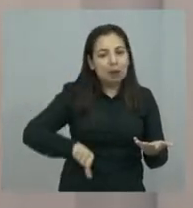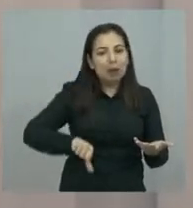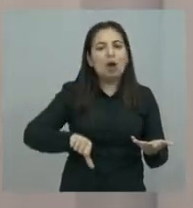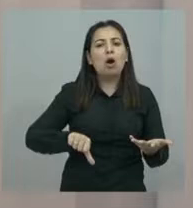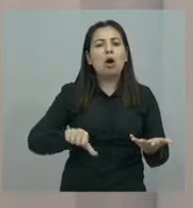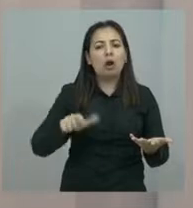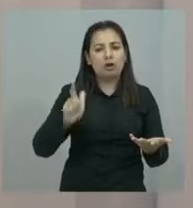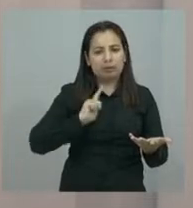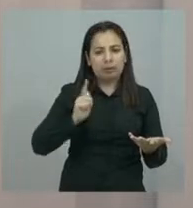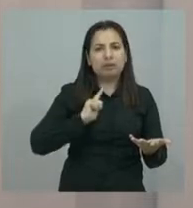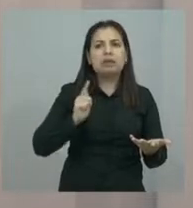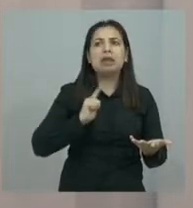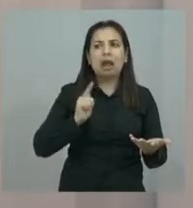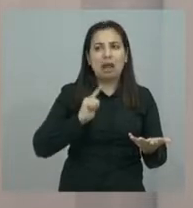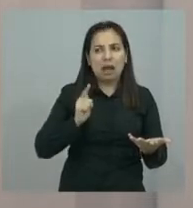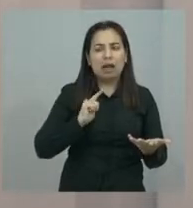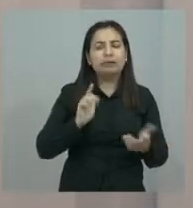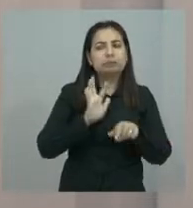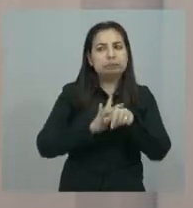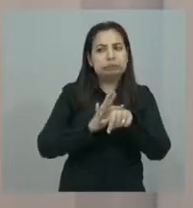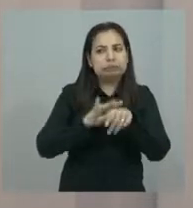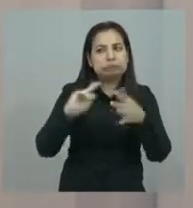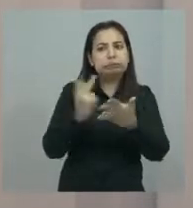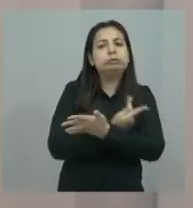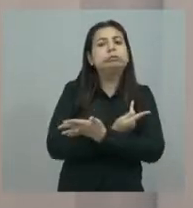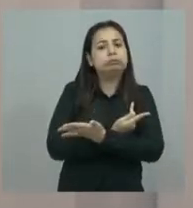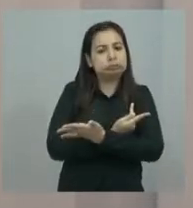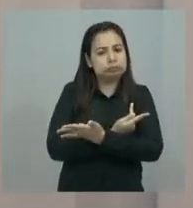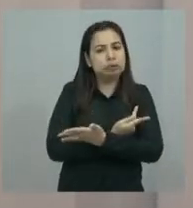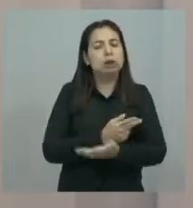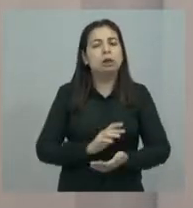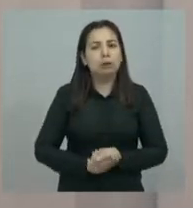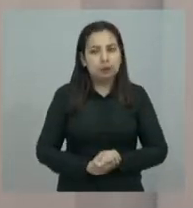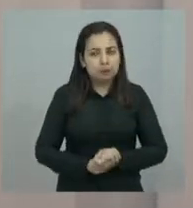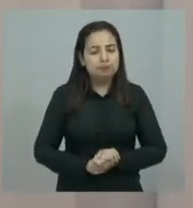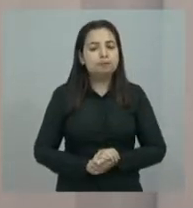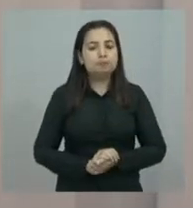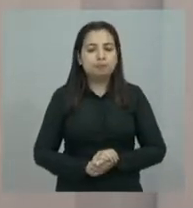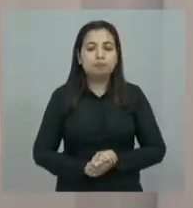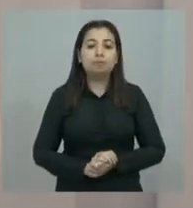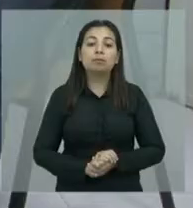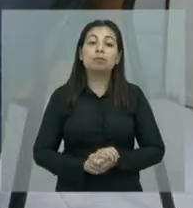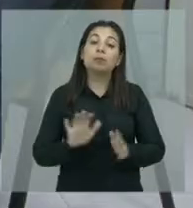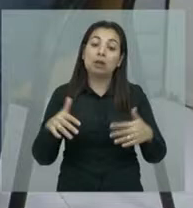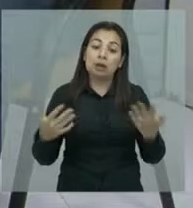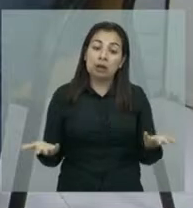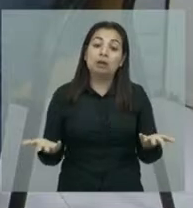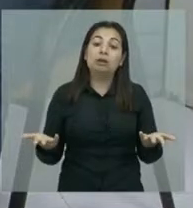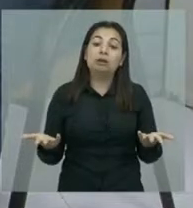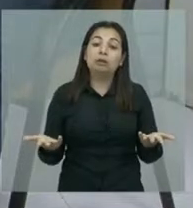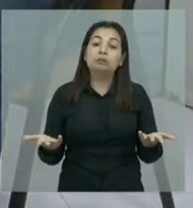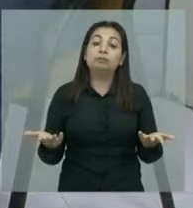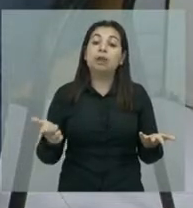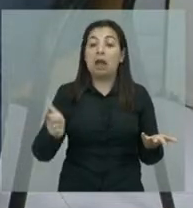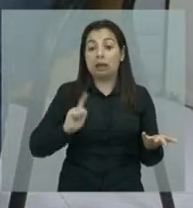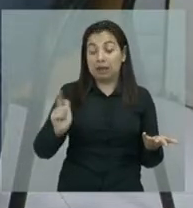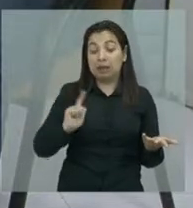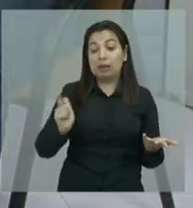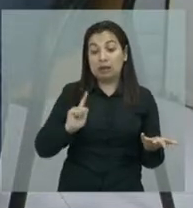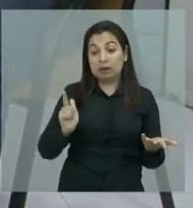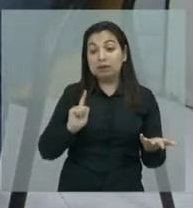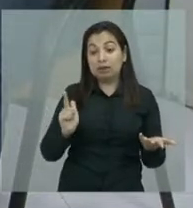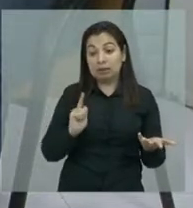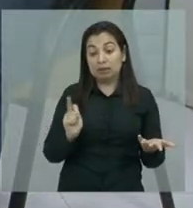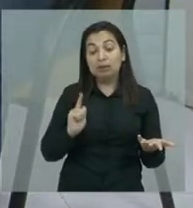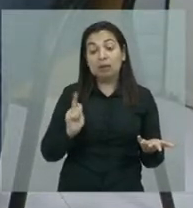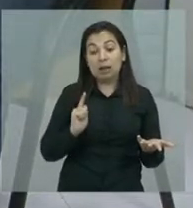pronunciando bem, mas acho que é essa, toxoplasmose. Dá para entender as pessoas, né? Então, existe